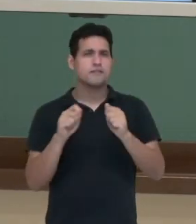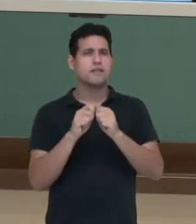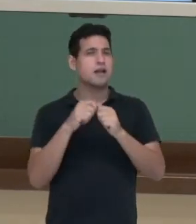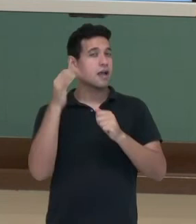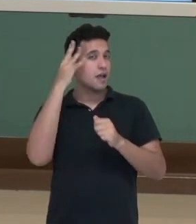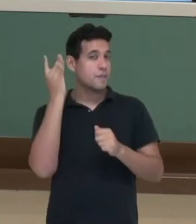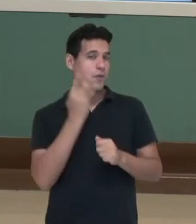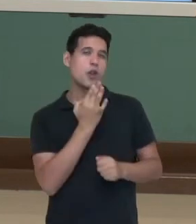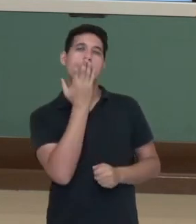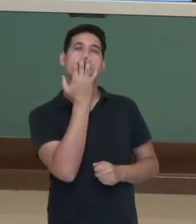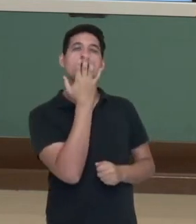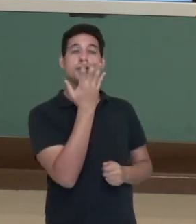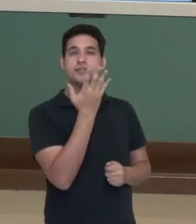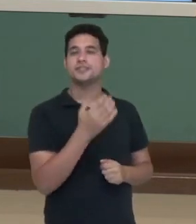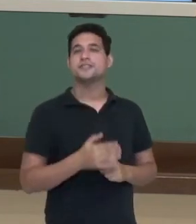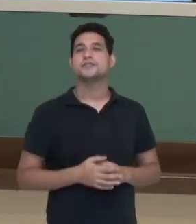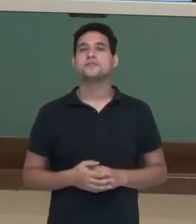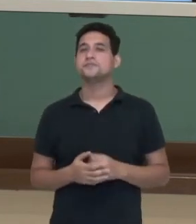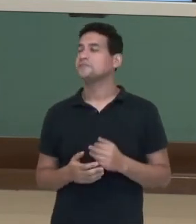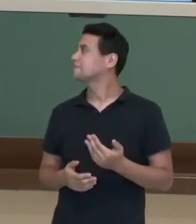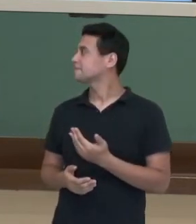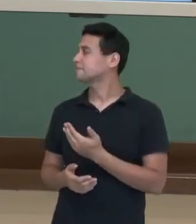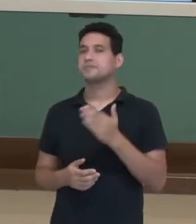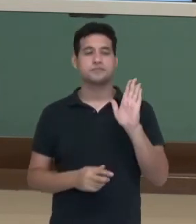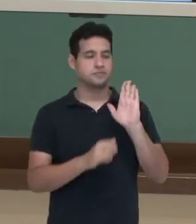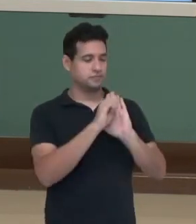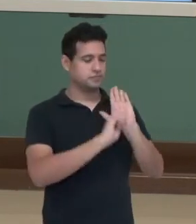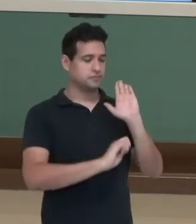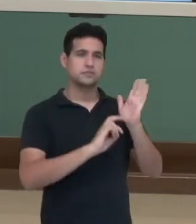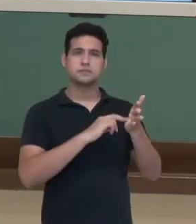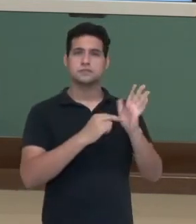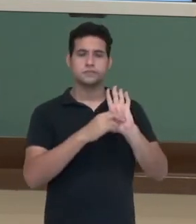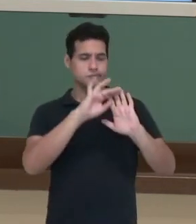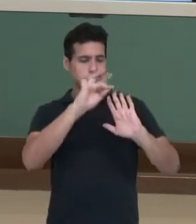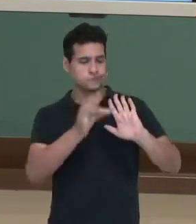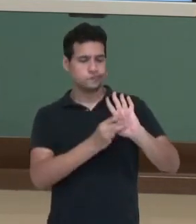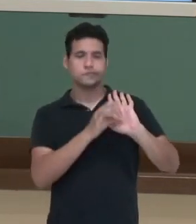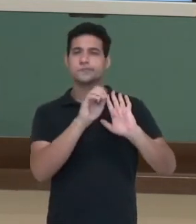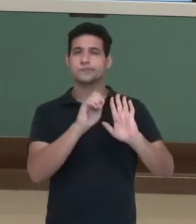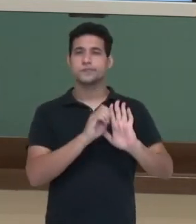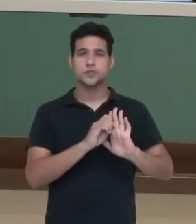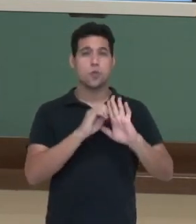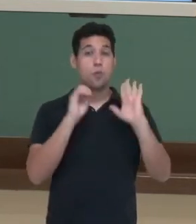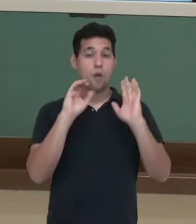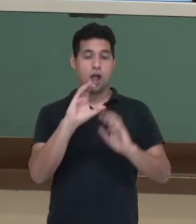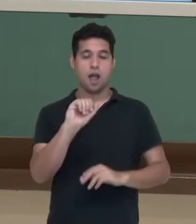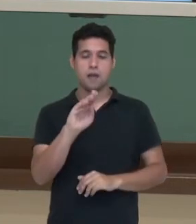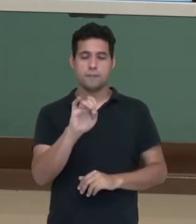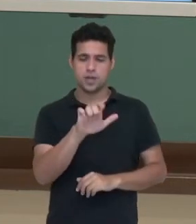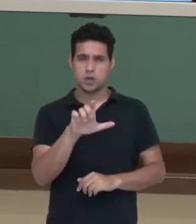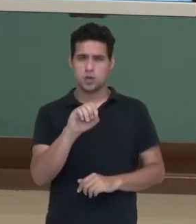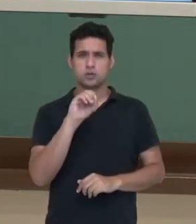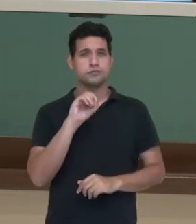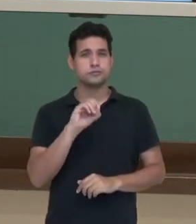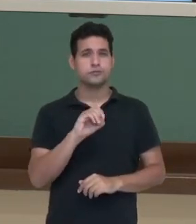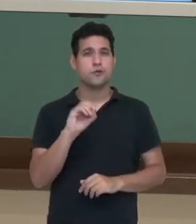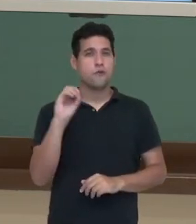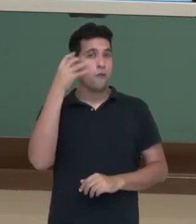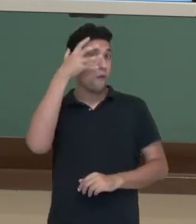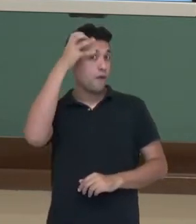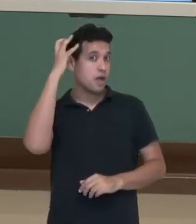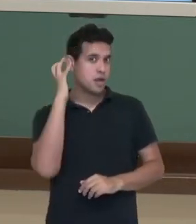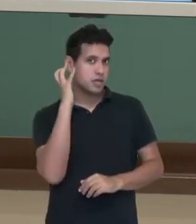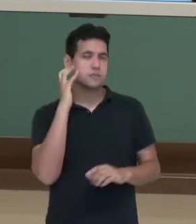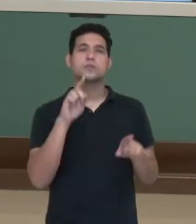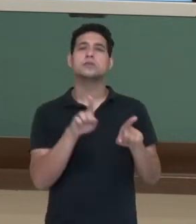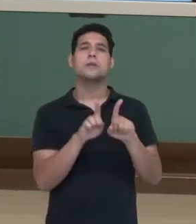cabellos coloridos. Então, aqui esse texto está reafirmando o cabelo crespo,